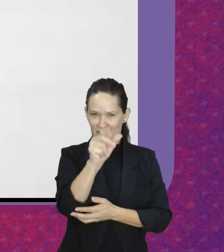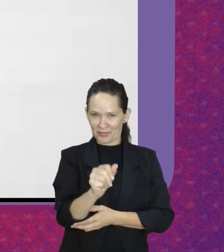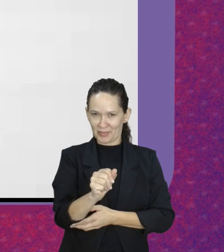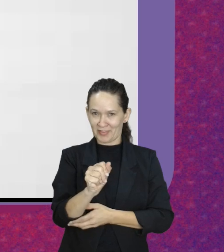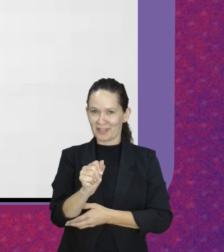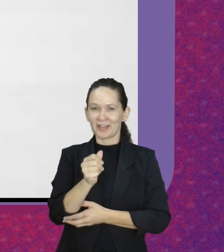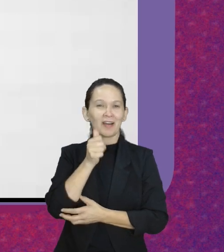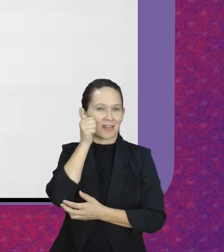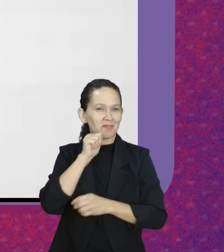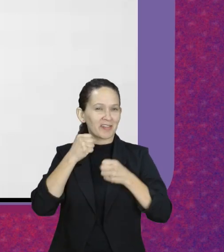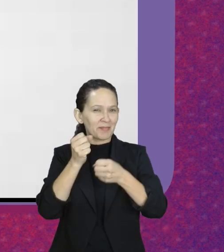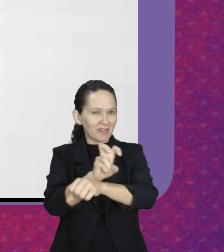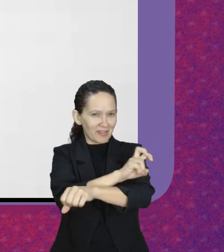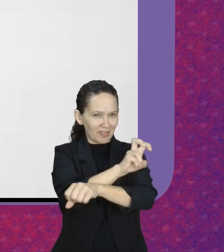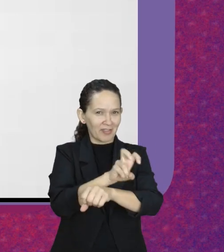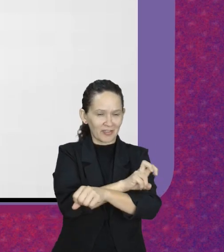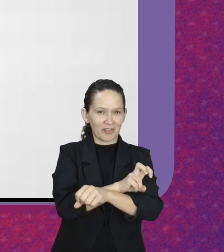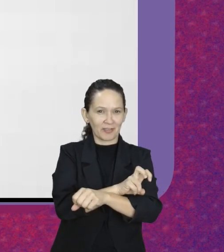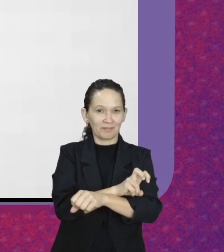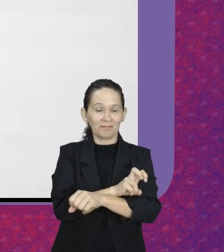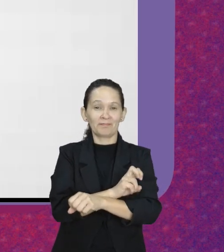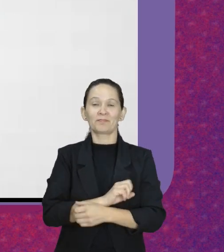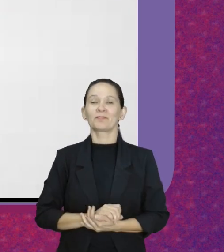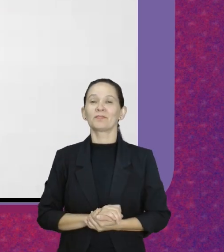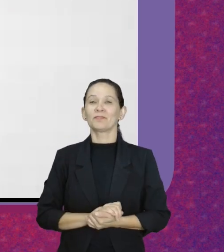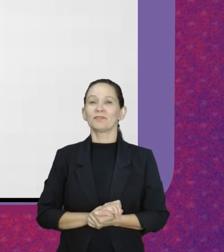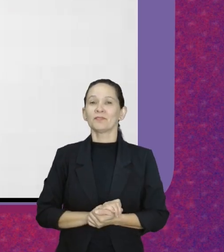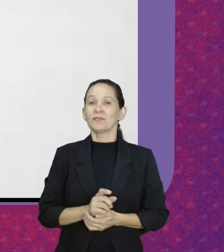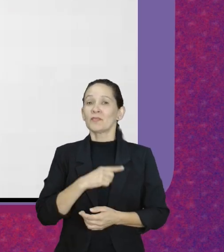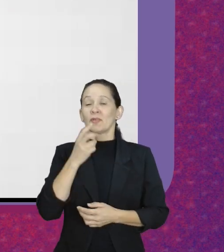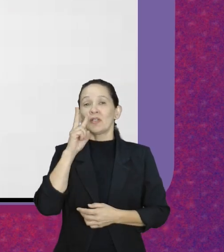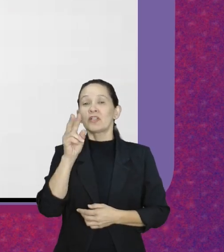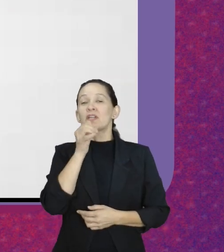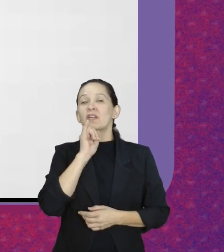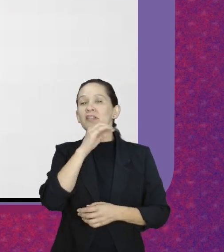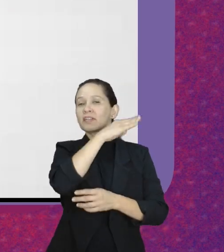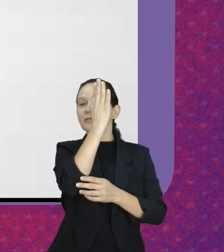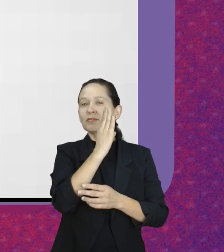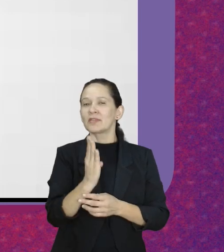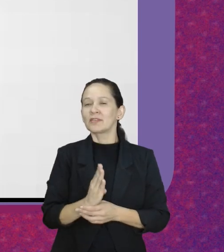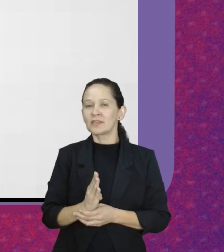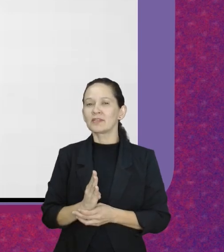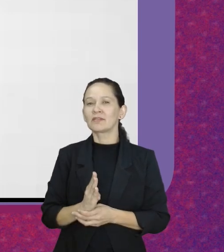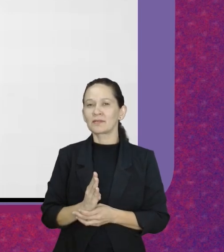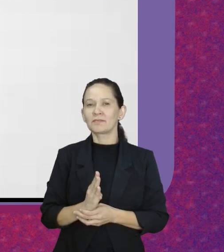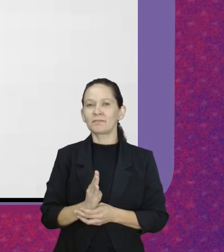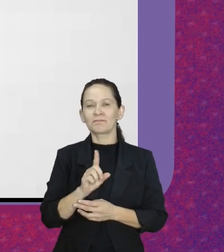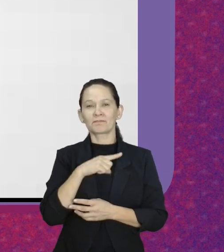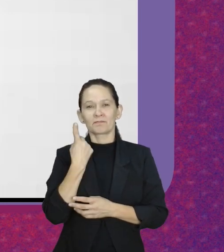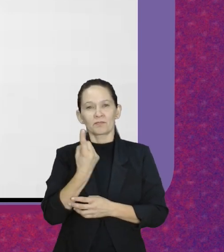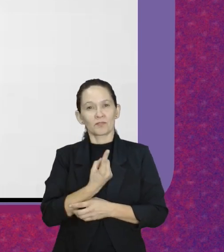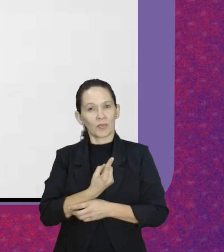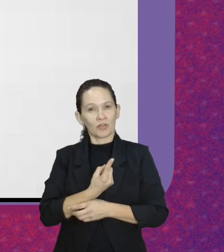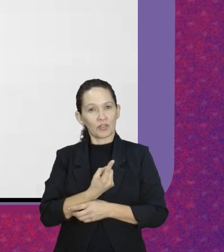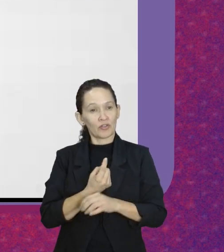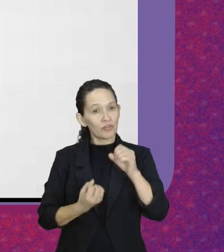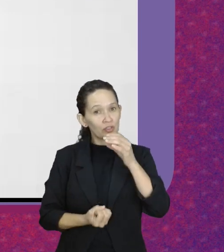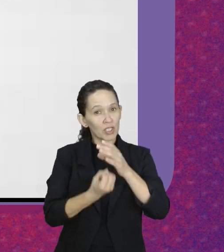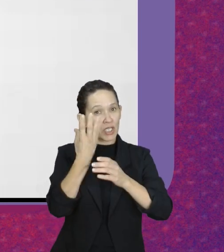creches, né, para que todo mundo tenha direito. E a gente vê, por exemplo, que isso no Brasil foi um movimento de